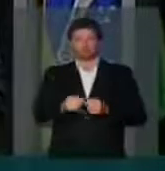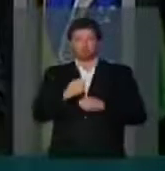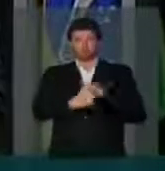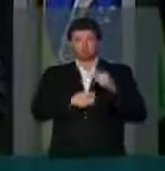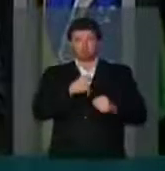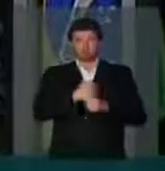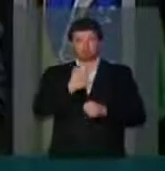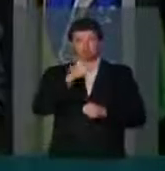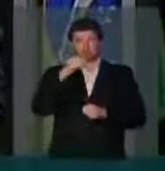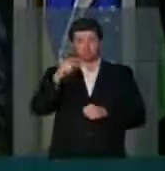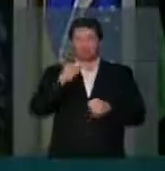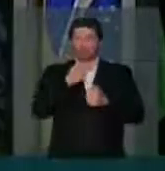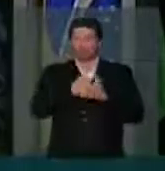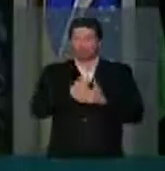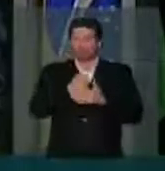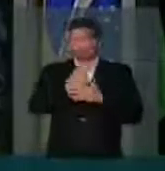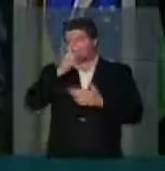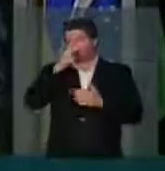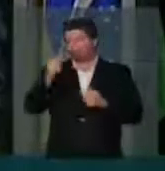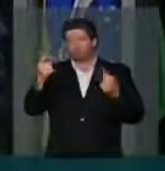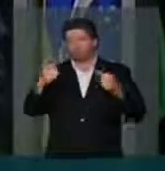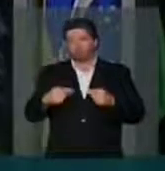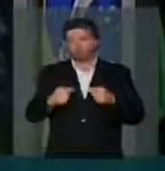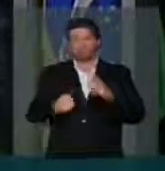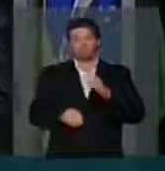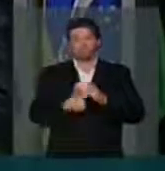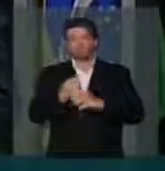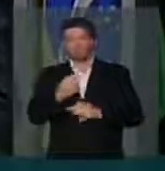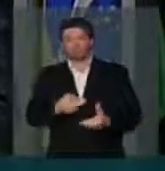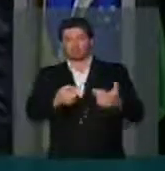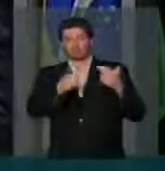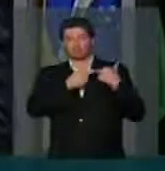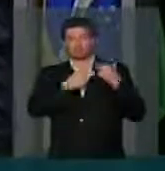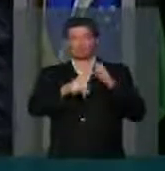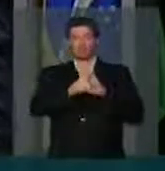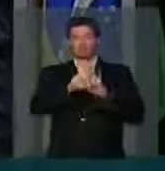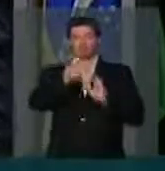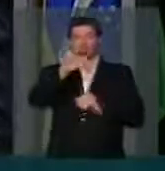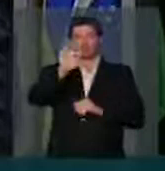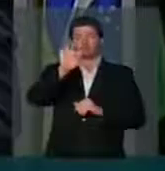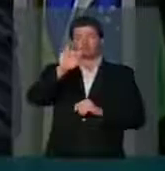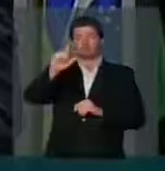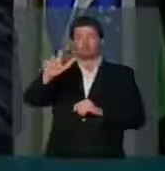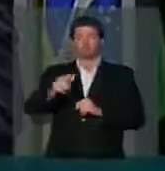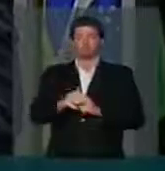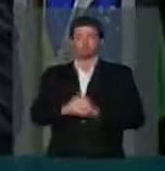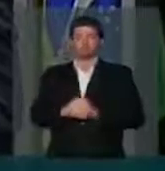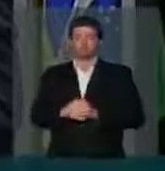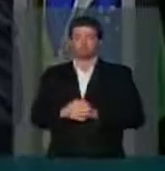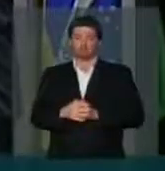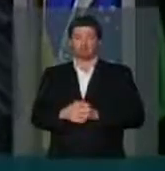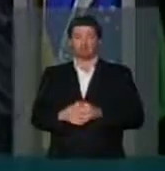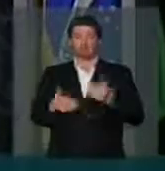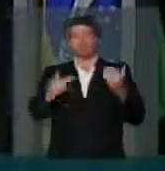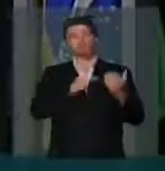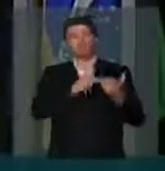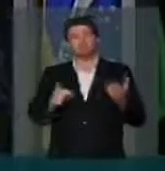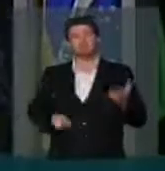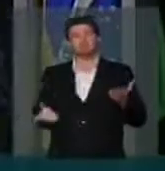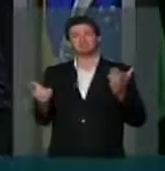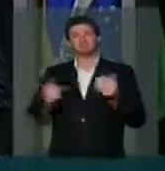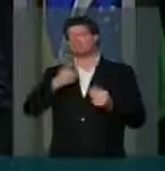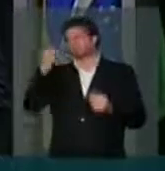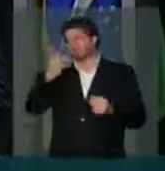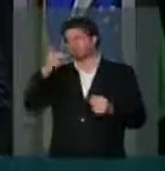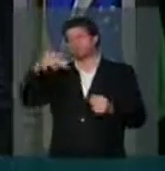o PT luta ferozmente contra a criação da Lei de Responsabilidade Fiscal. Caro presidente, caro